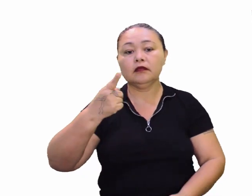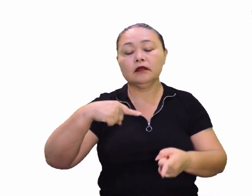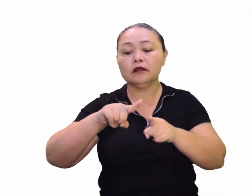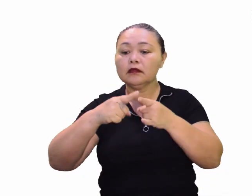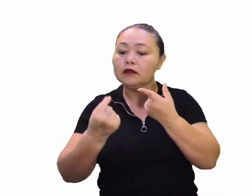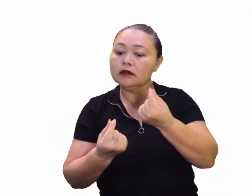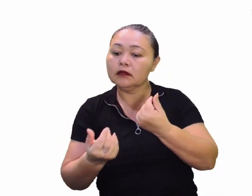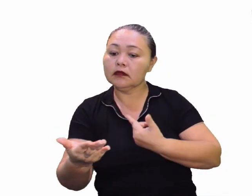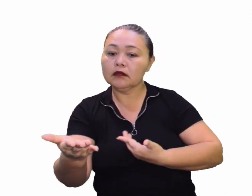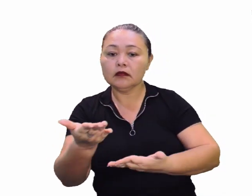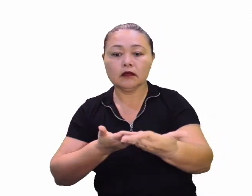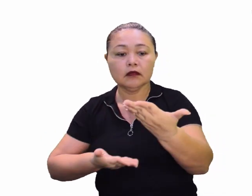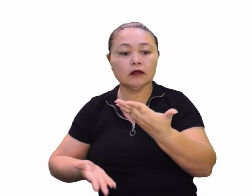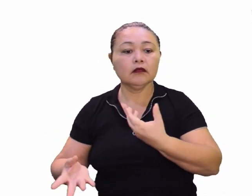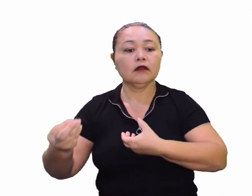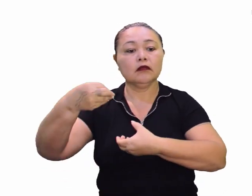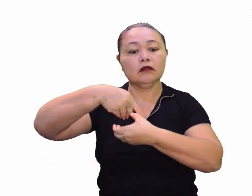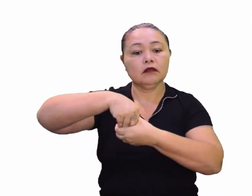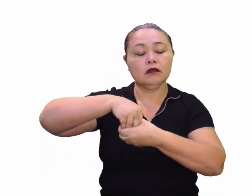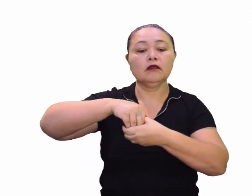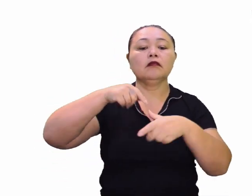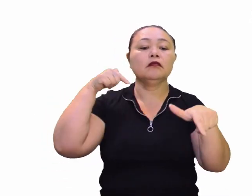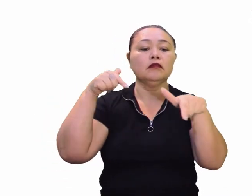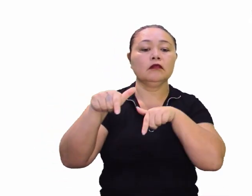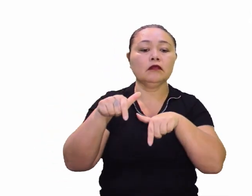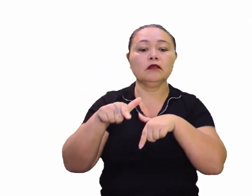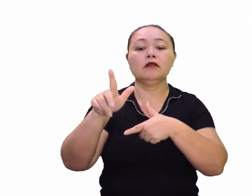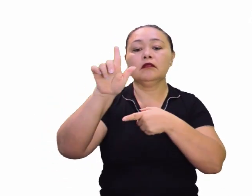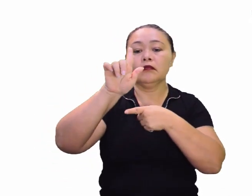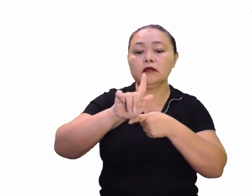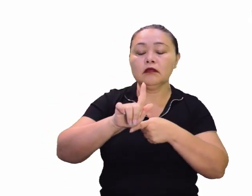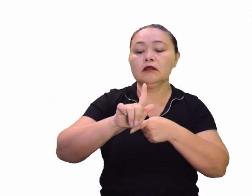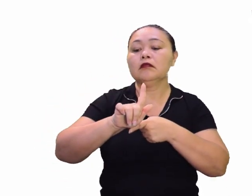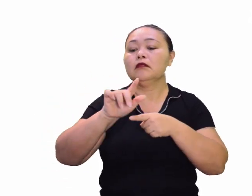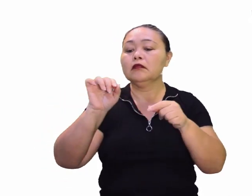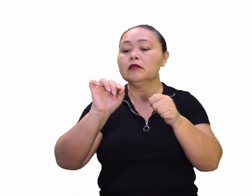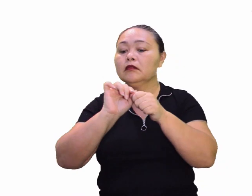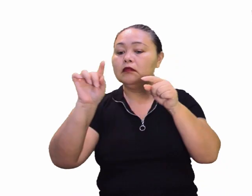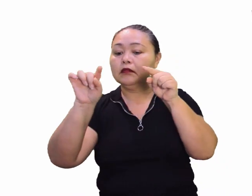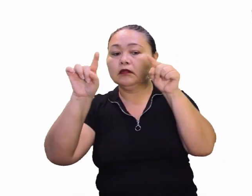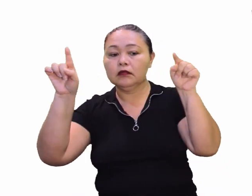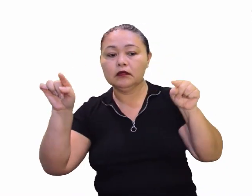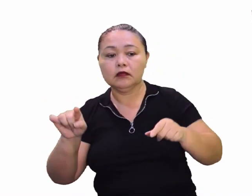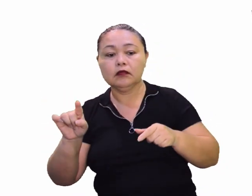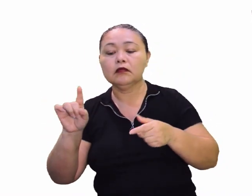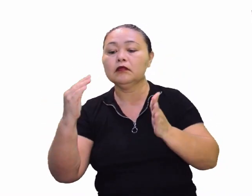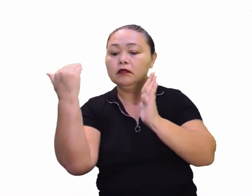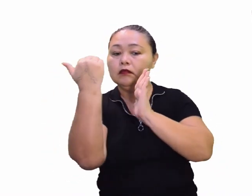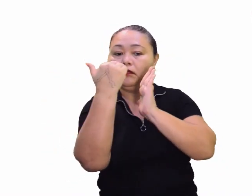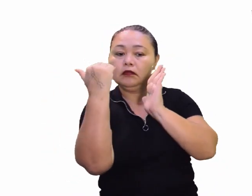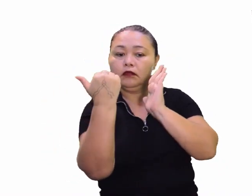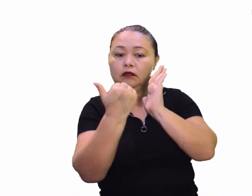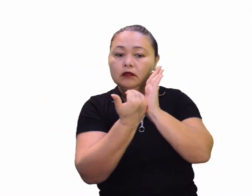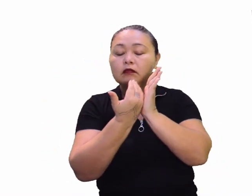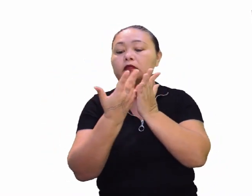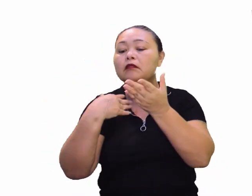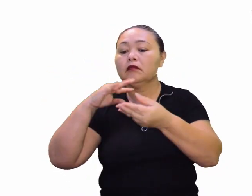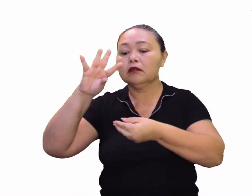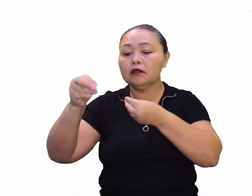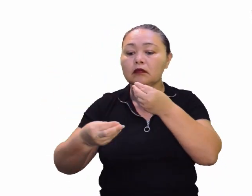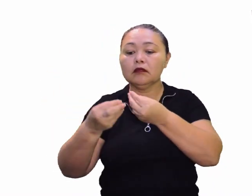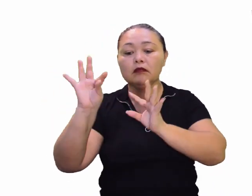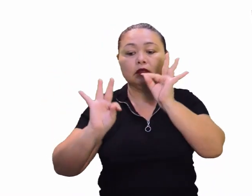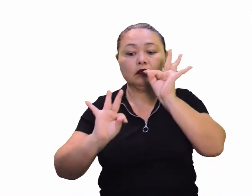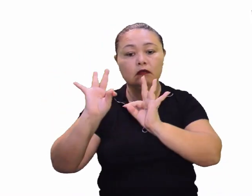negócios, que incluem atividades como gestão de servidores, programação, suporte técnico